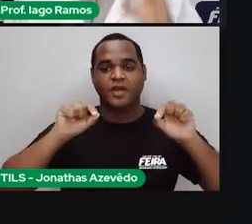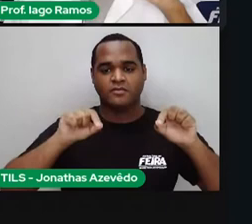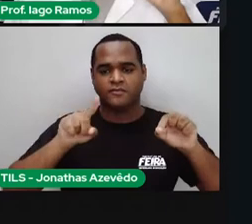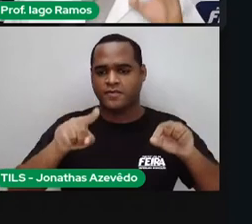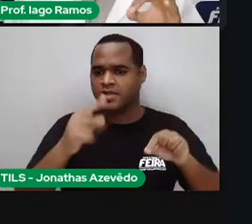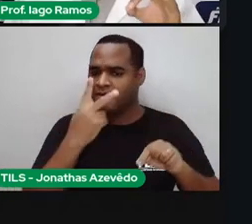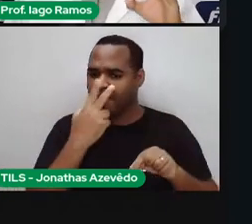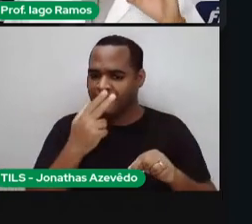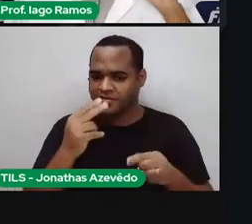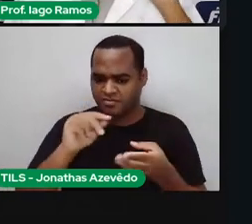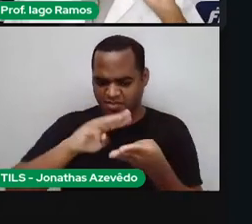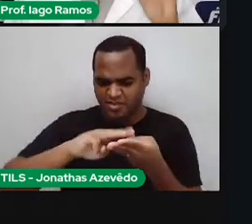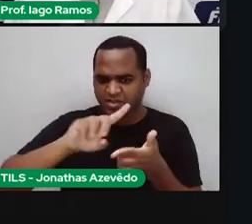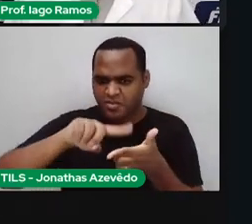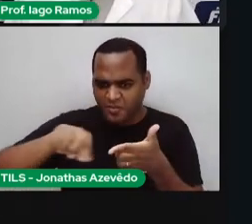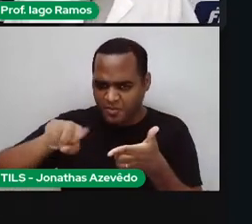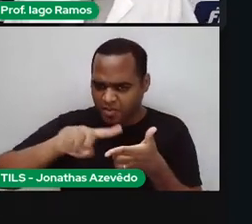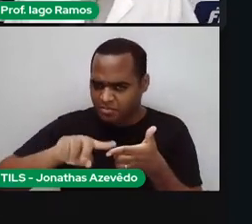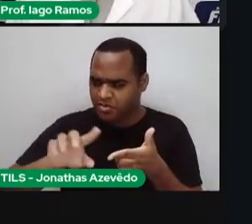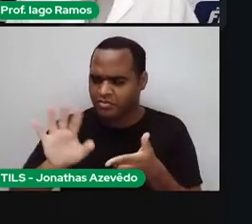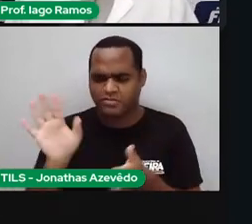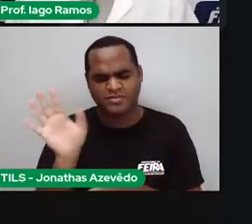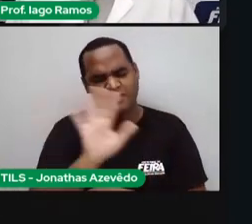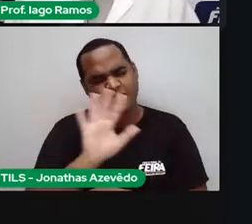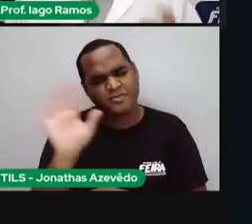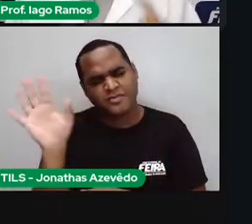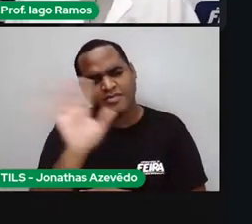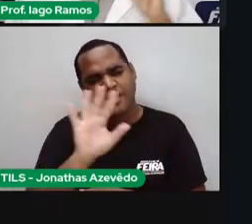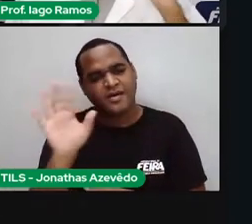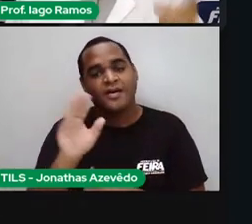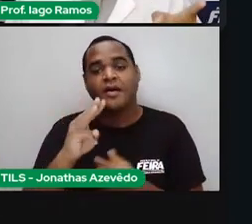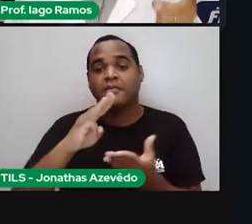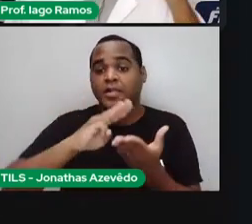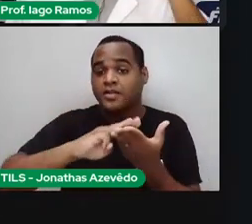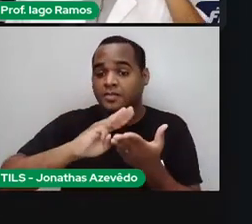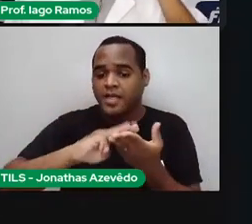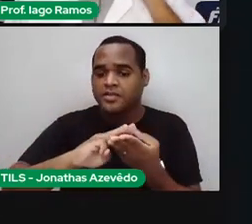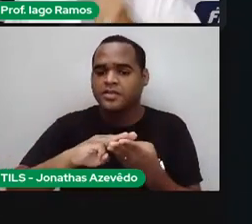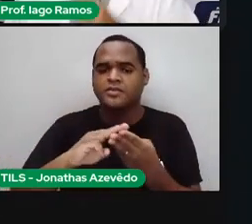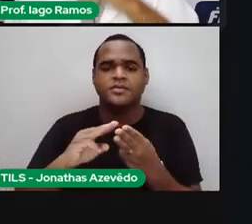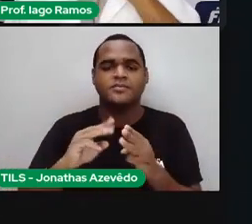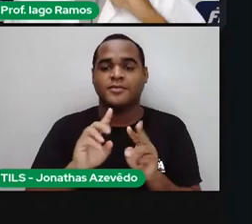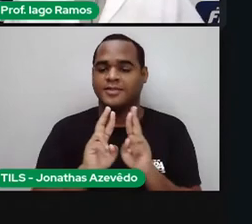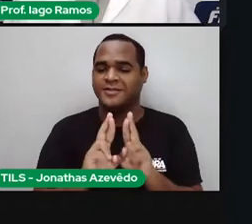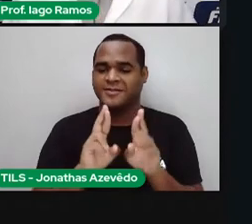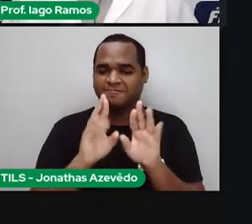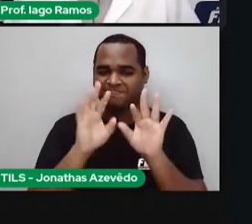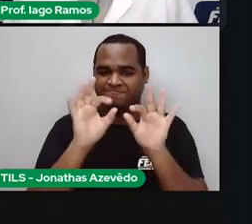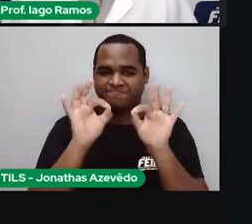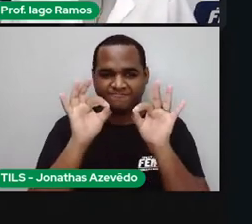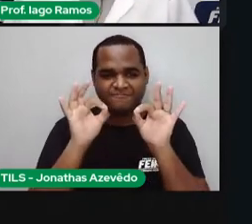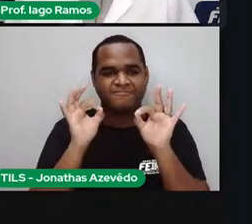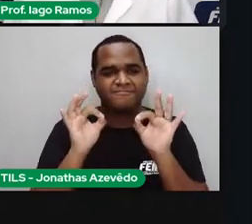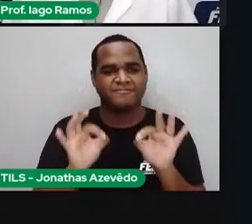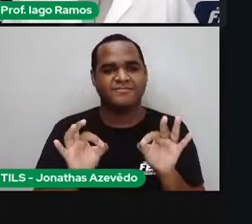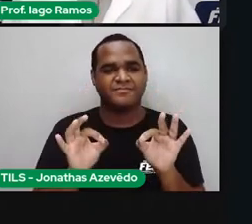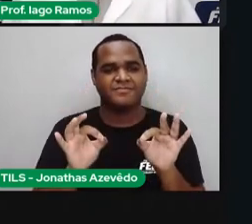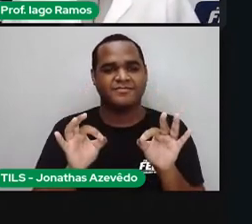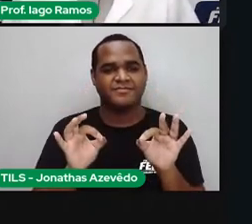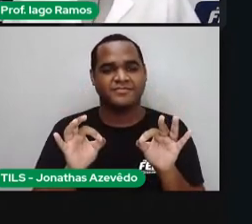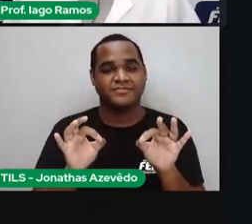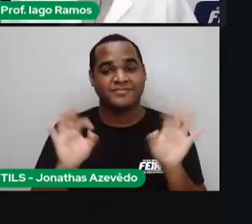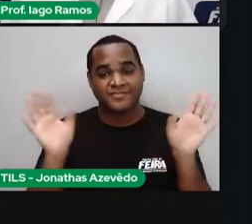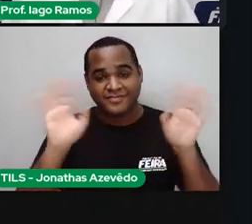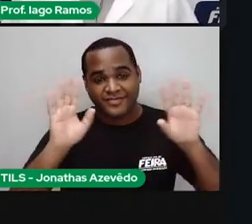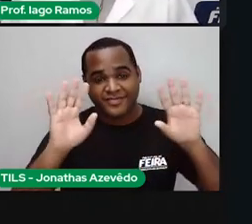desacreditado de que matemática é problema tá e começa a acreditar que matemática é solução